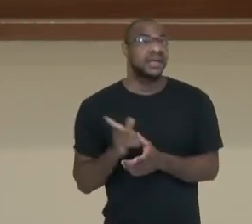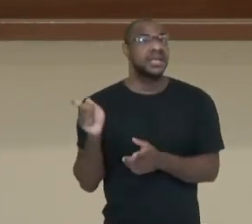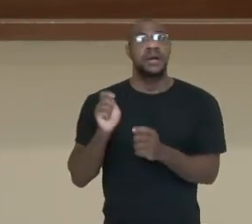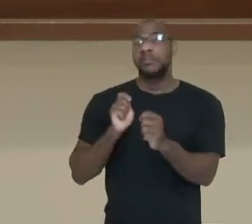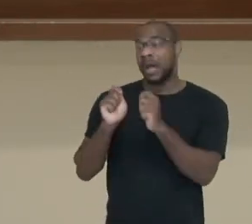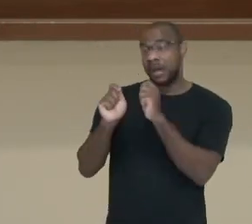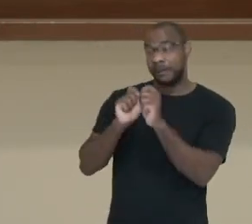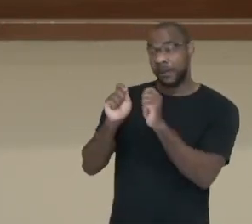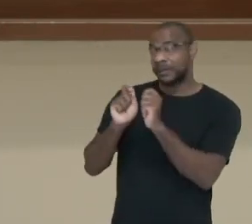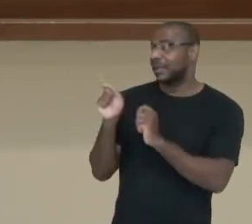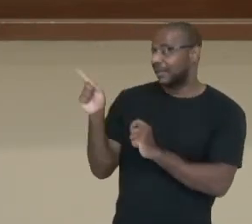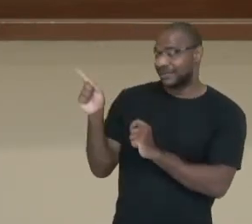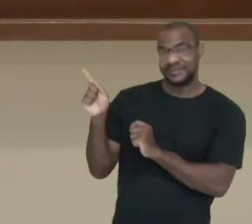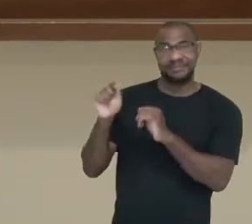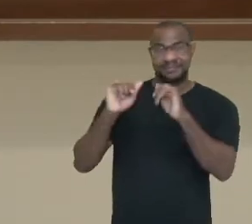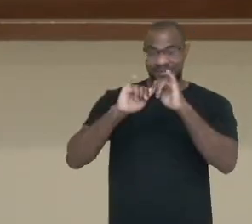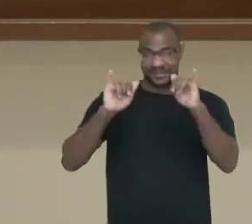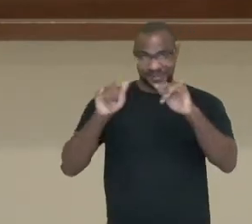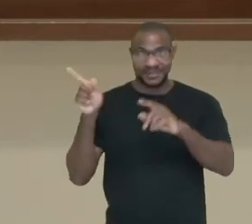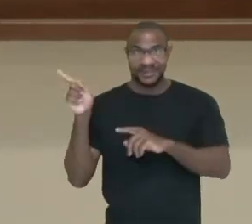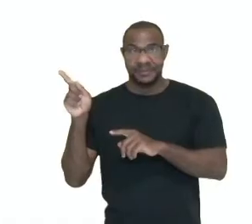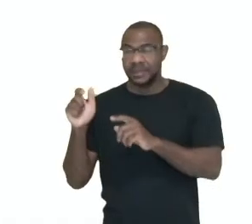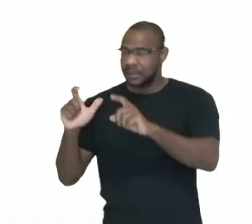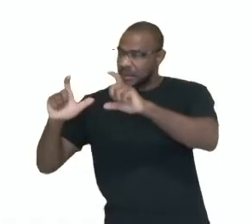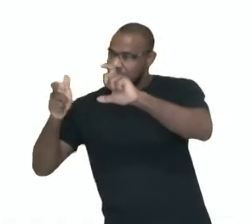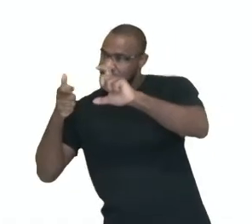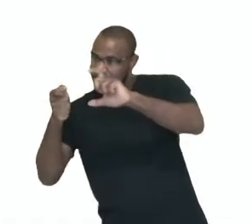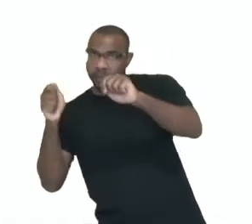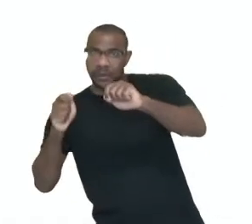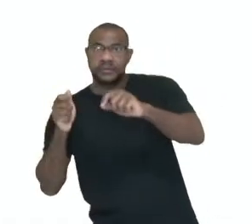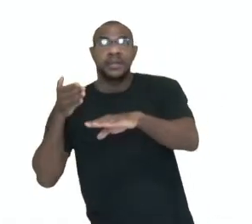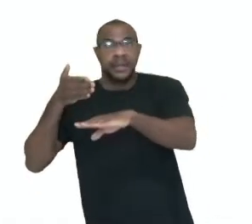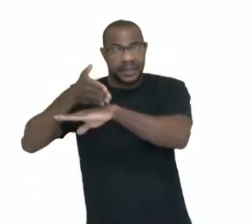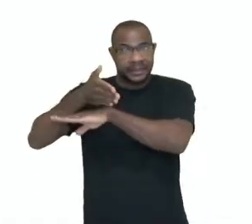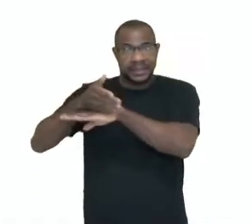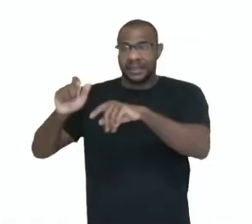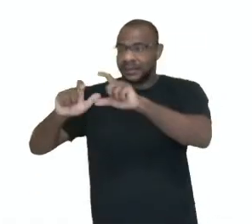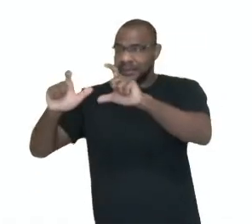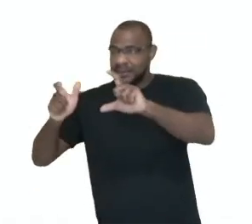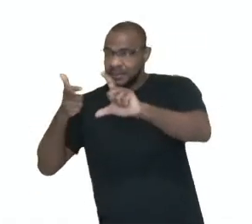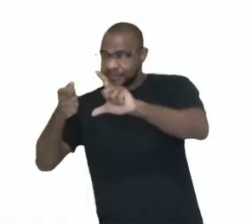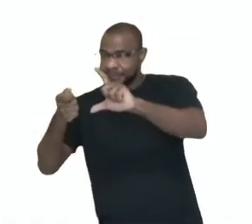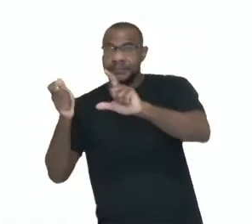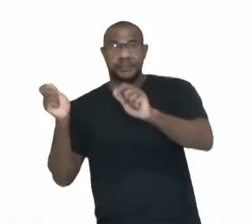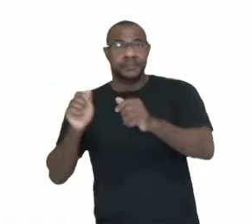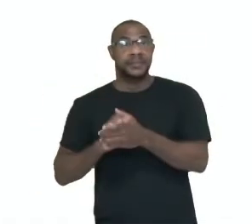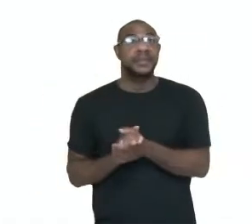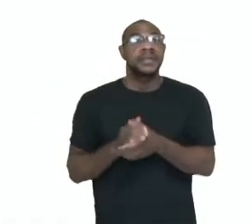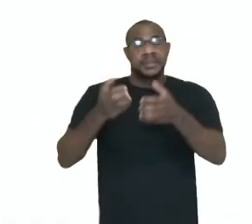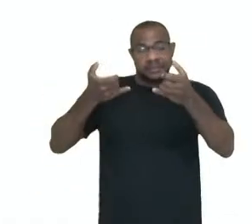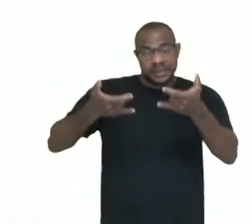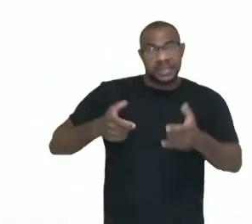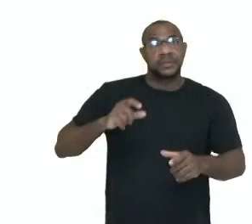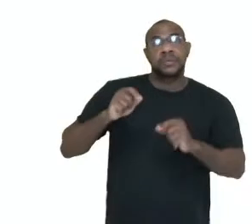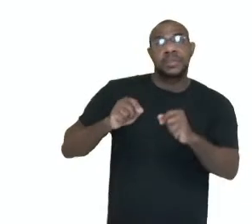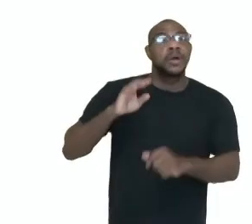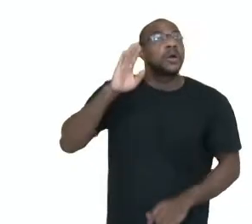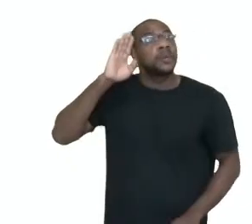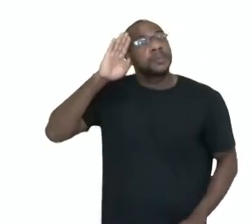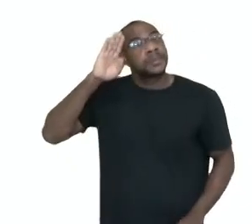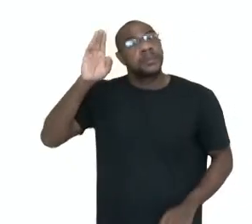para você aí depois calmamente dar um print e olhar, né? Essa reportagem é muito legal, falando sobre o